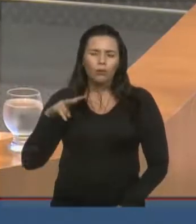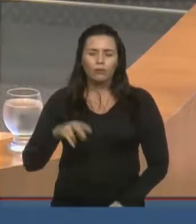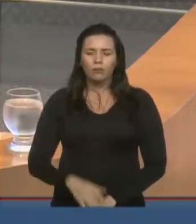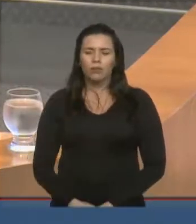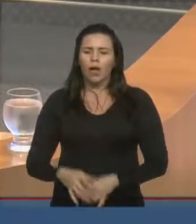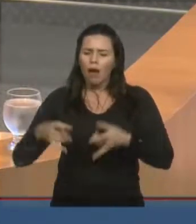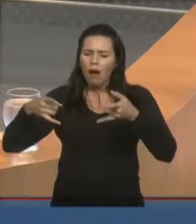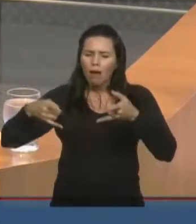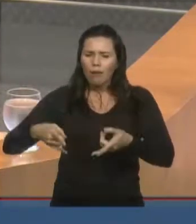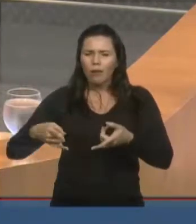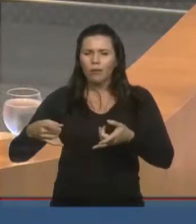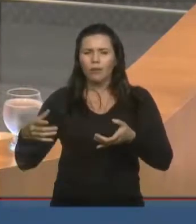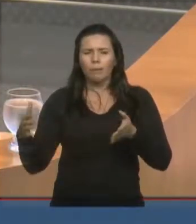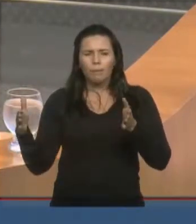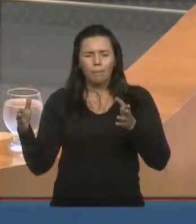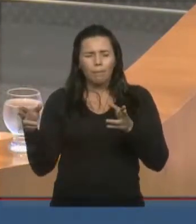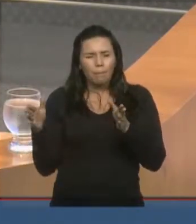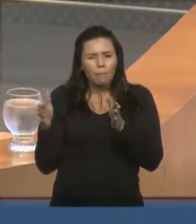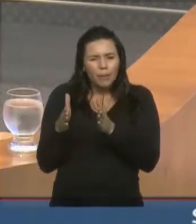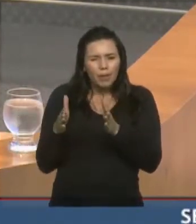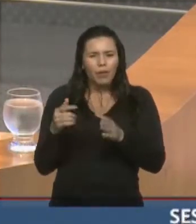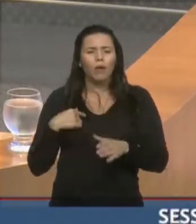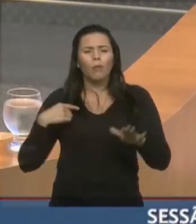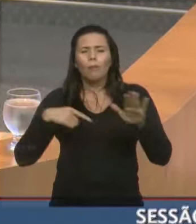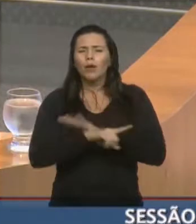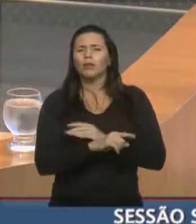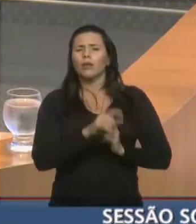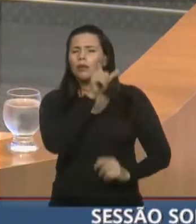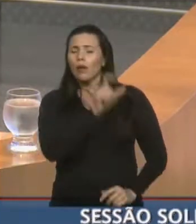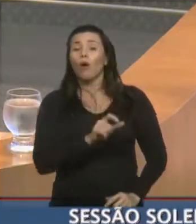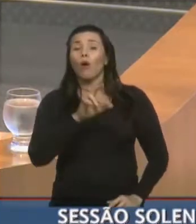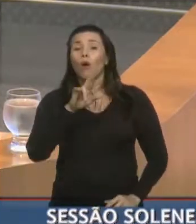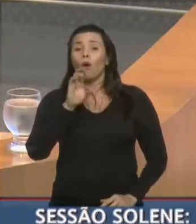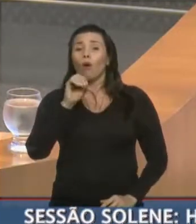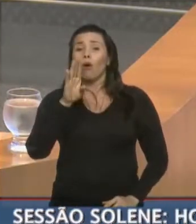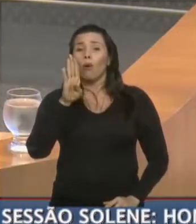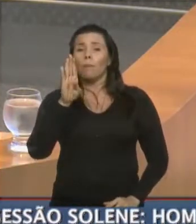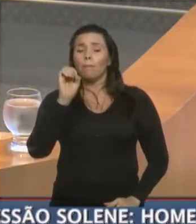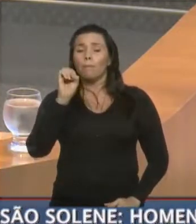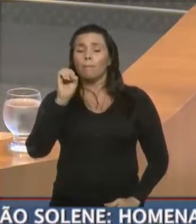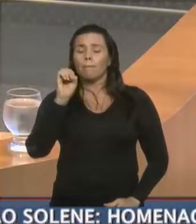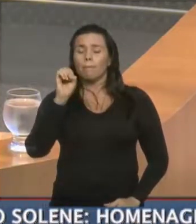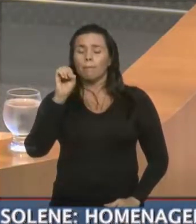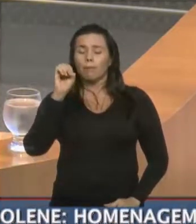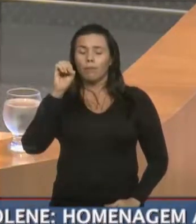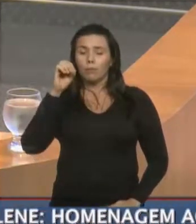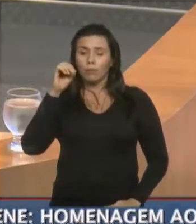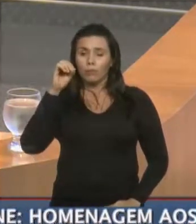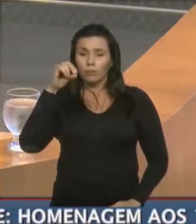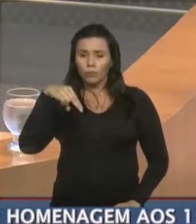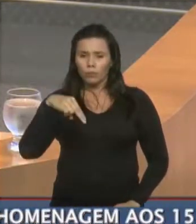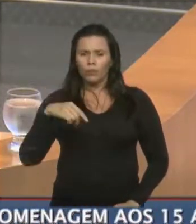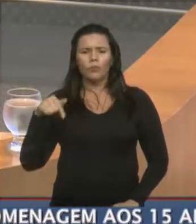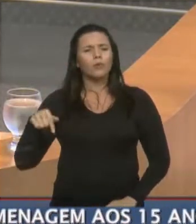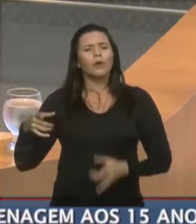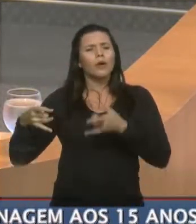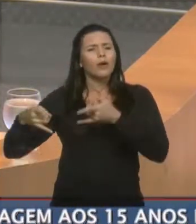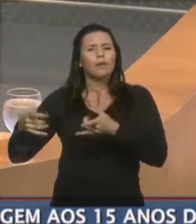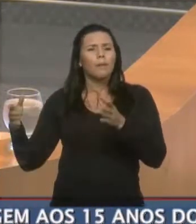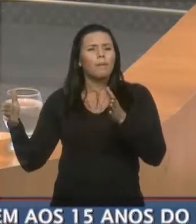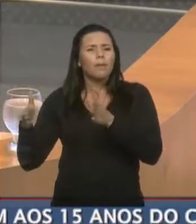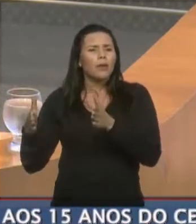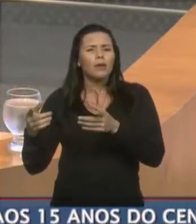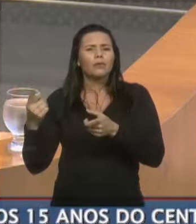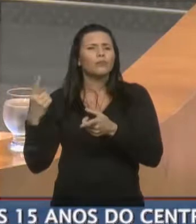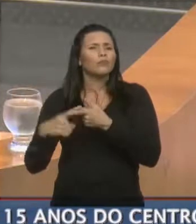colocada. E perguntei ao doutor Robson, deputado Zito, mas, doutor Robson Mourão, por que esta pequena caminha aqui? O